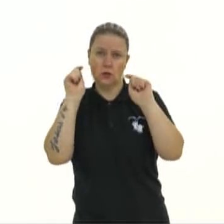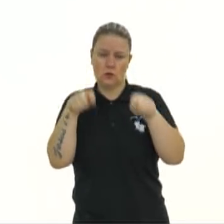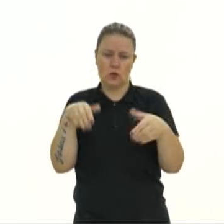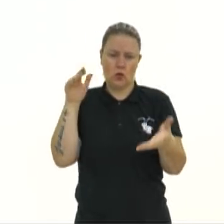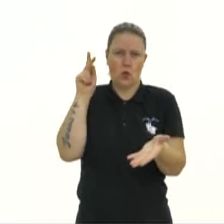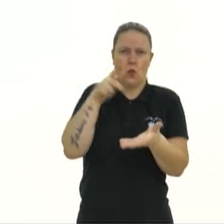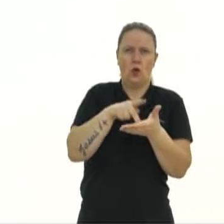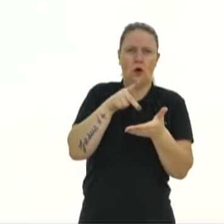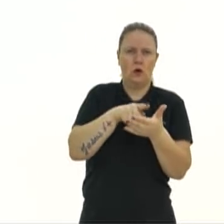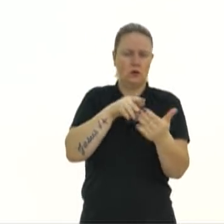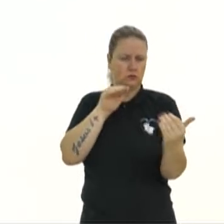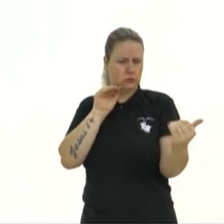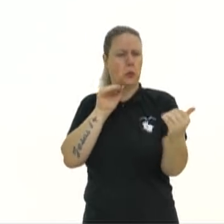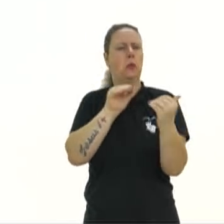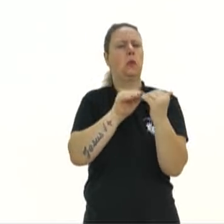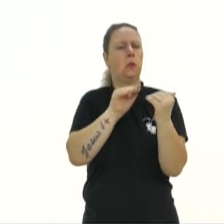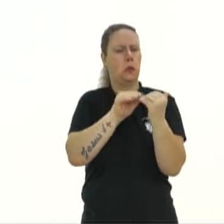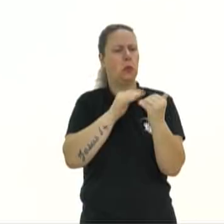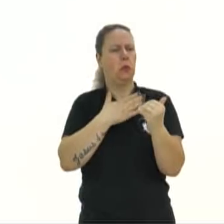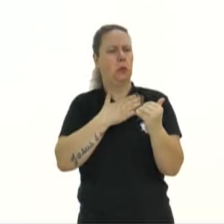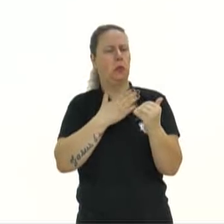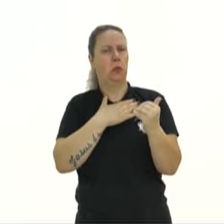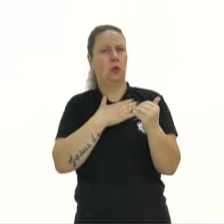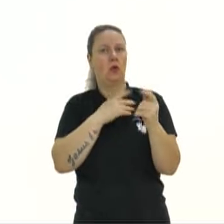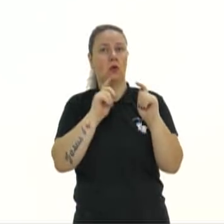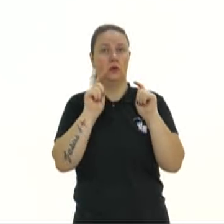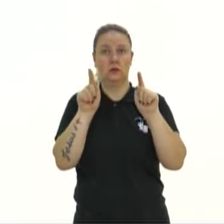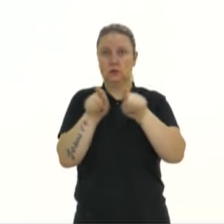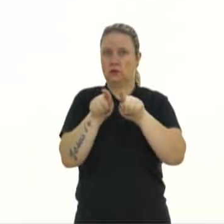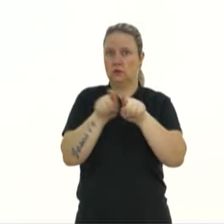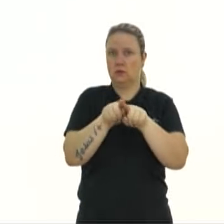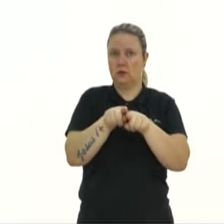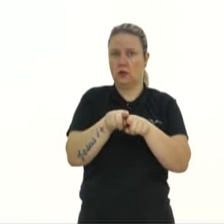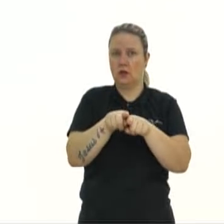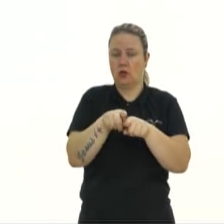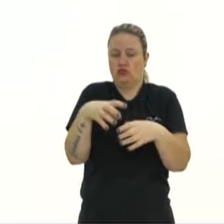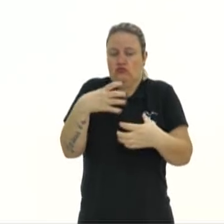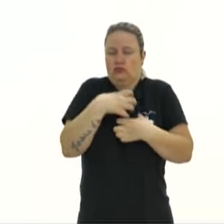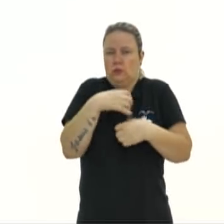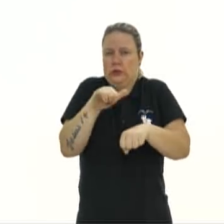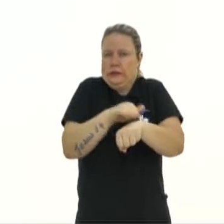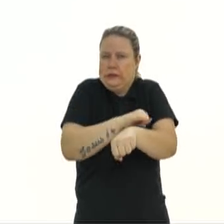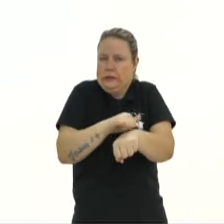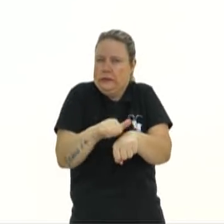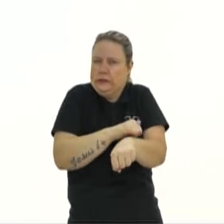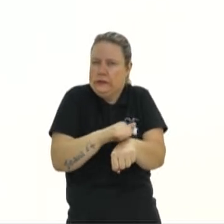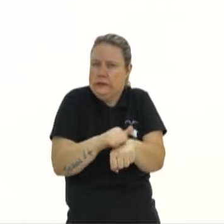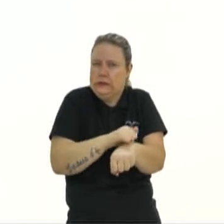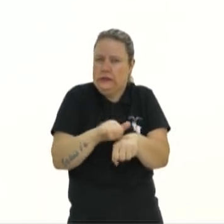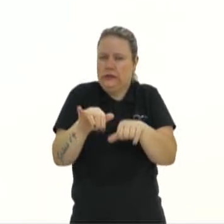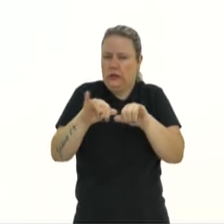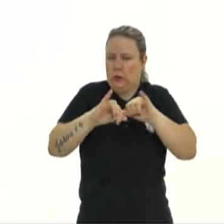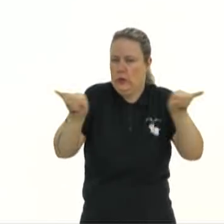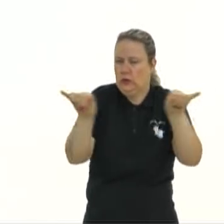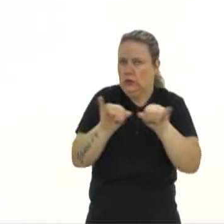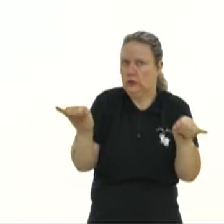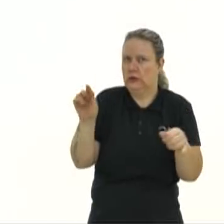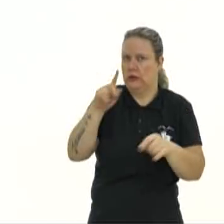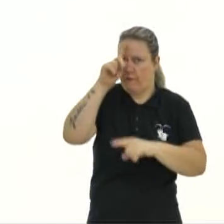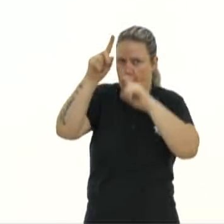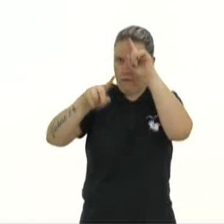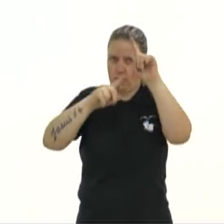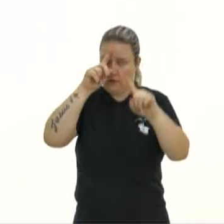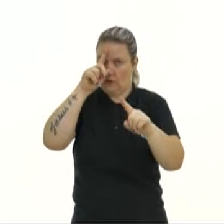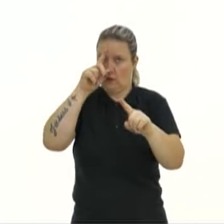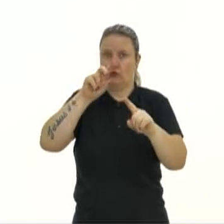alguma convicção sua? Também é uma técnica da notícia inventada. Não quer dizer que seja verdadeira.